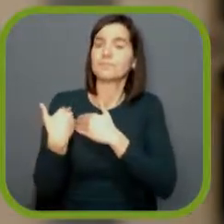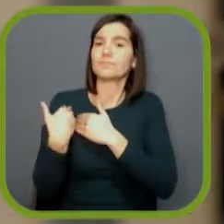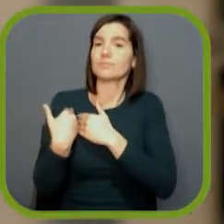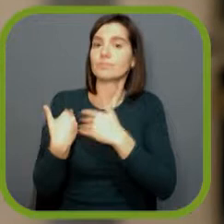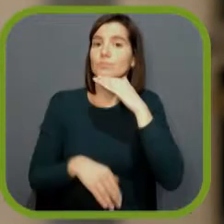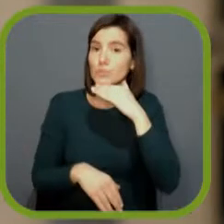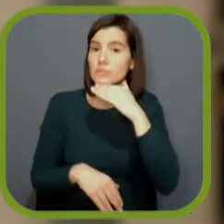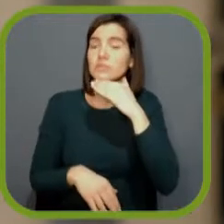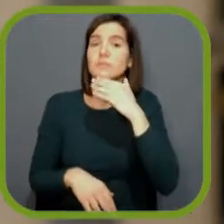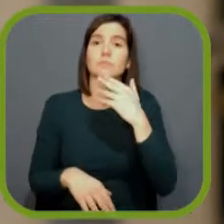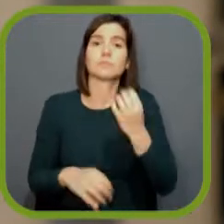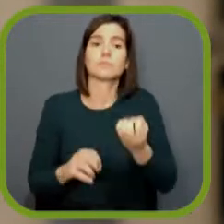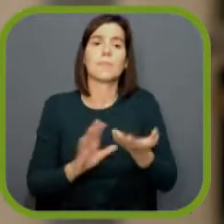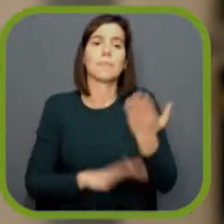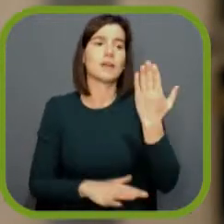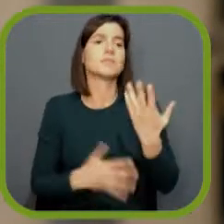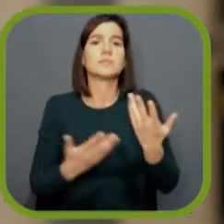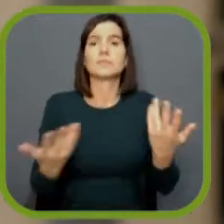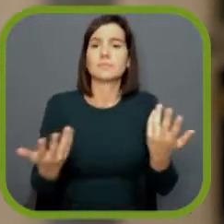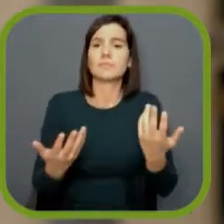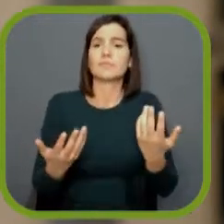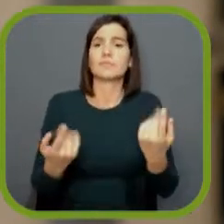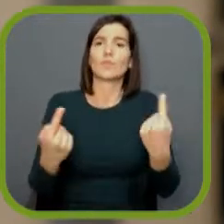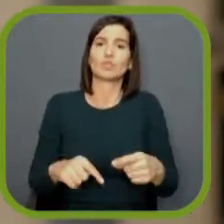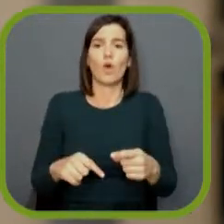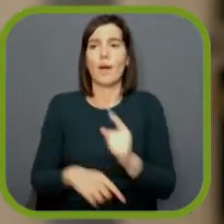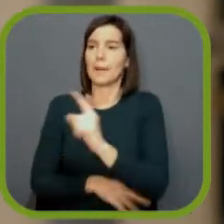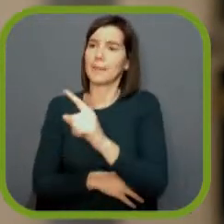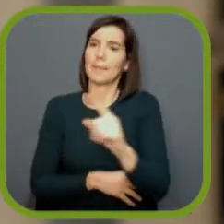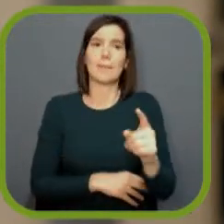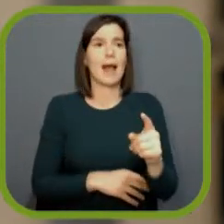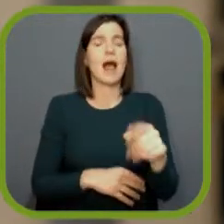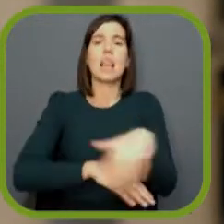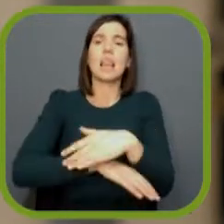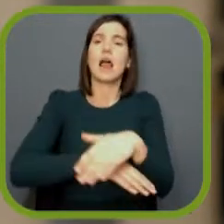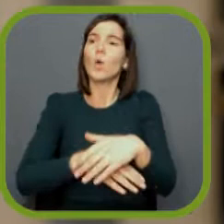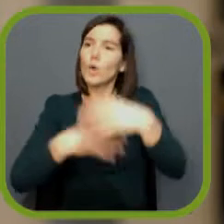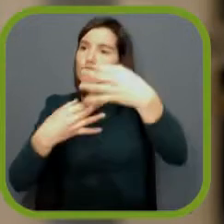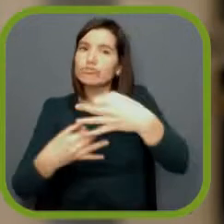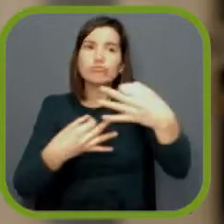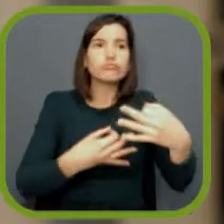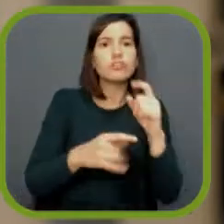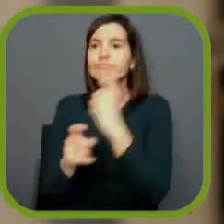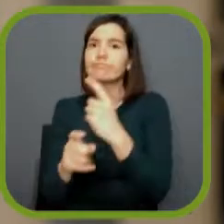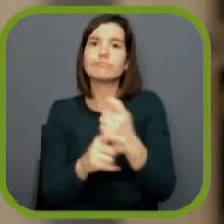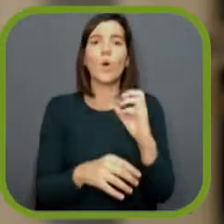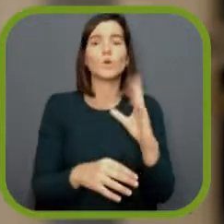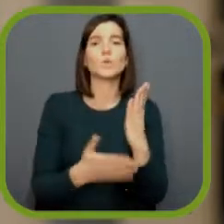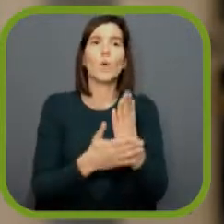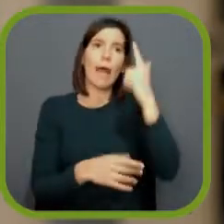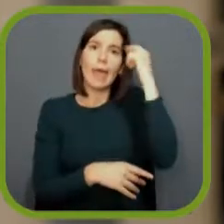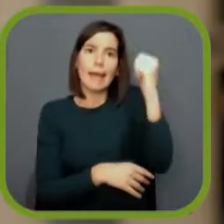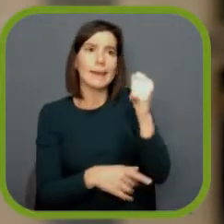papel da polícia vai muito mais do que a mera ordem pública ou do que a mera ação de ação